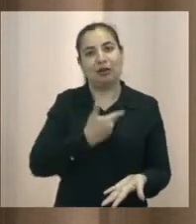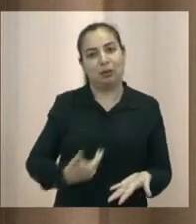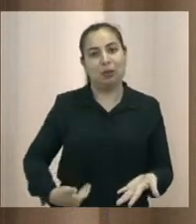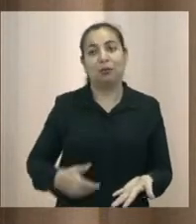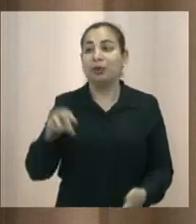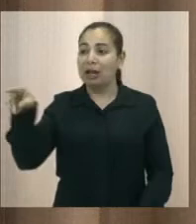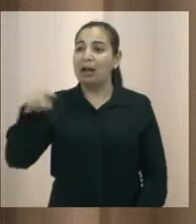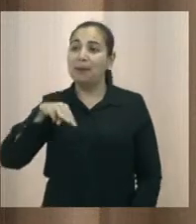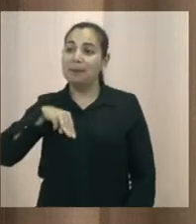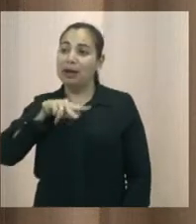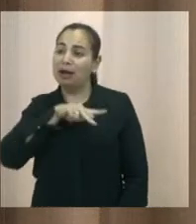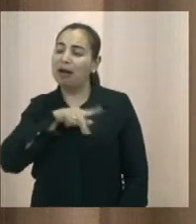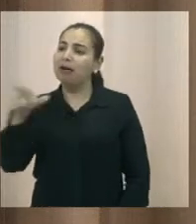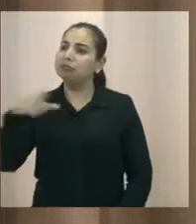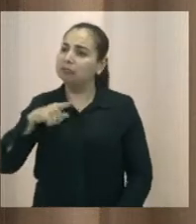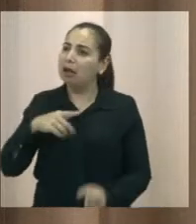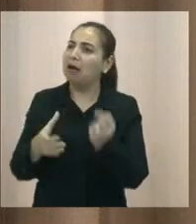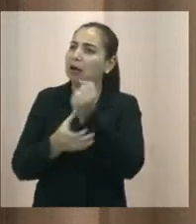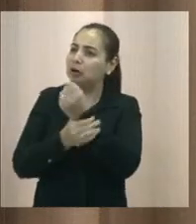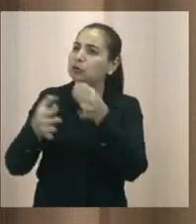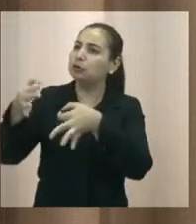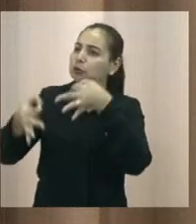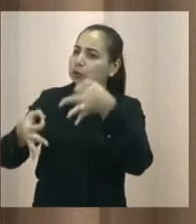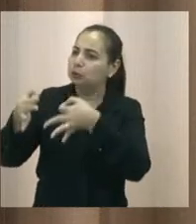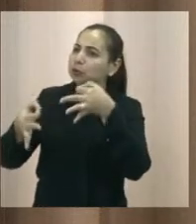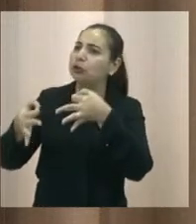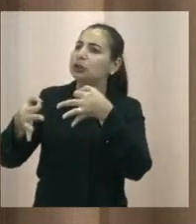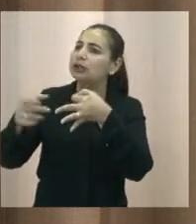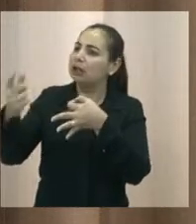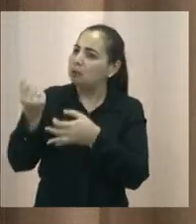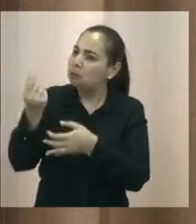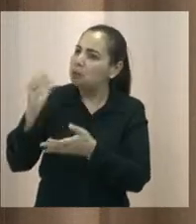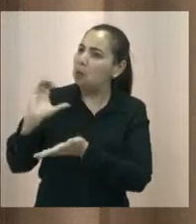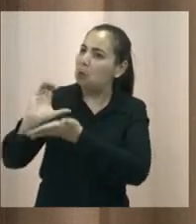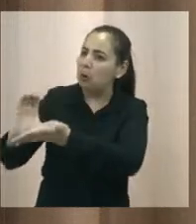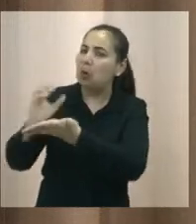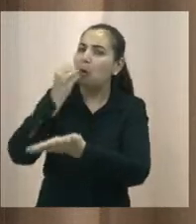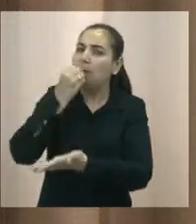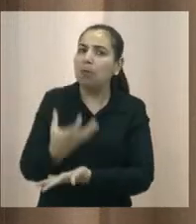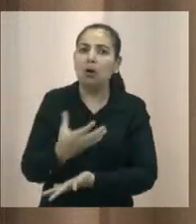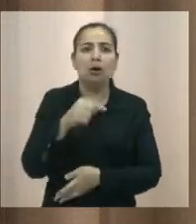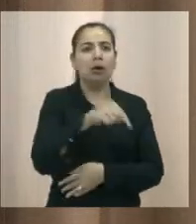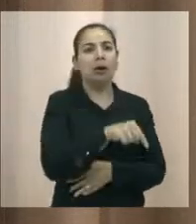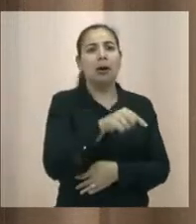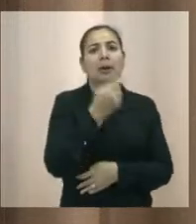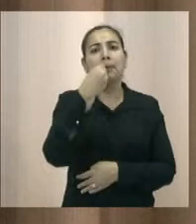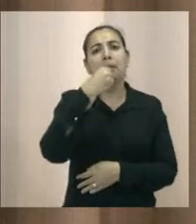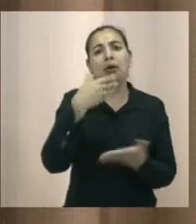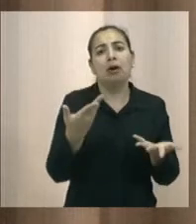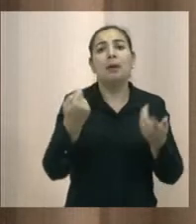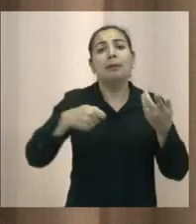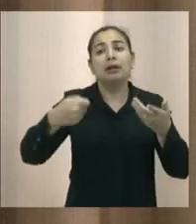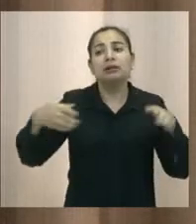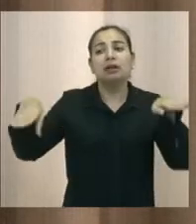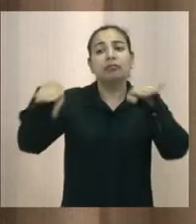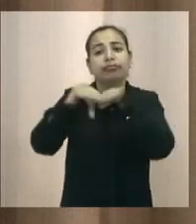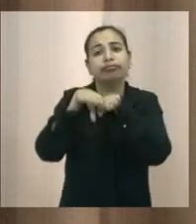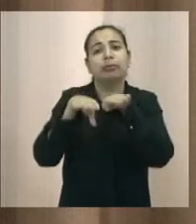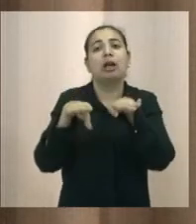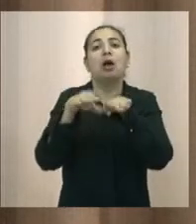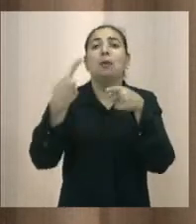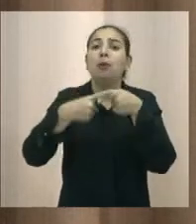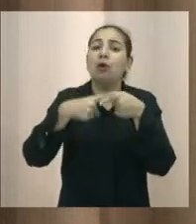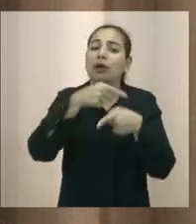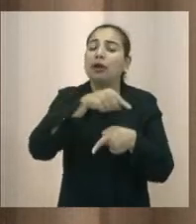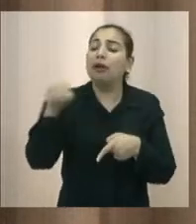necessária à garantia da justiça, assim como é a Defensoria, não tem nenhuma acima ou abaixo da outra, elas caminham juntas, lado a